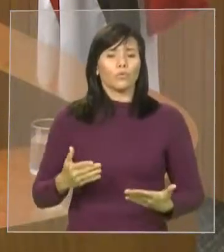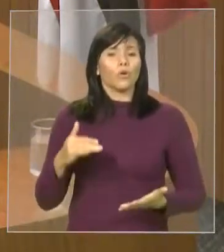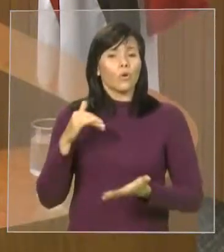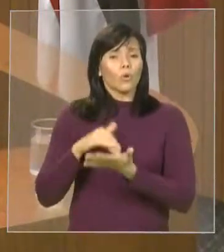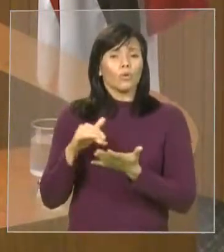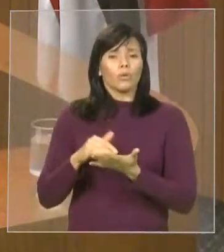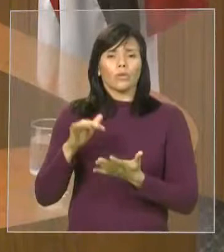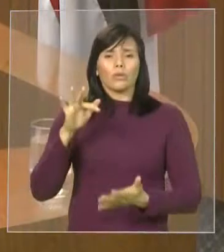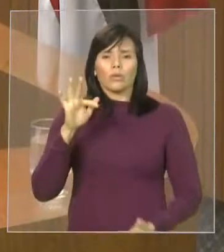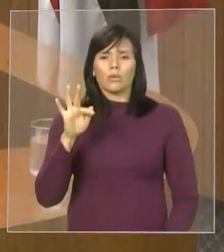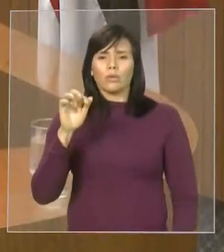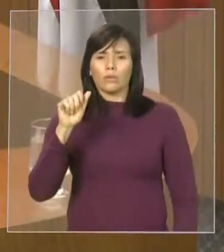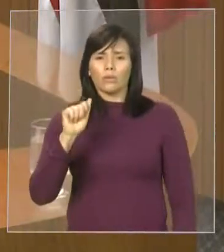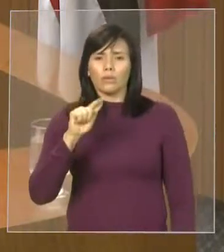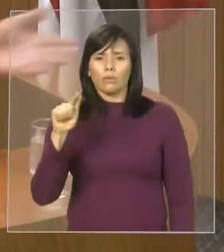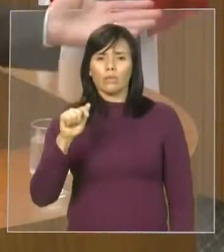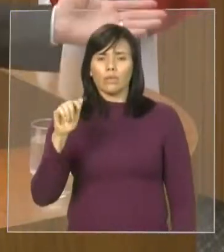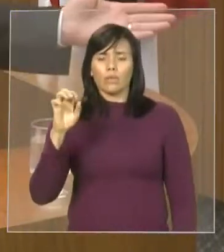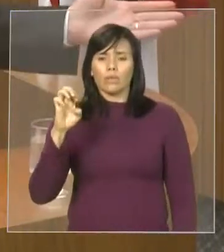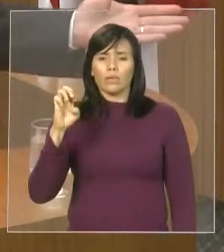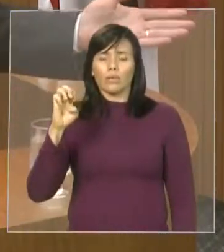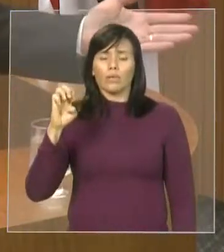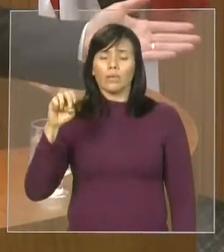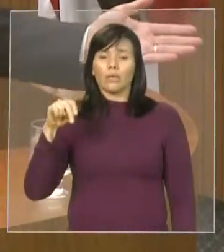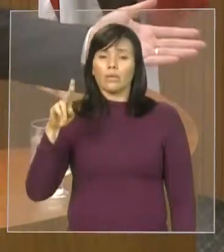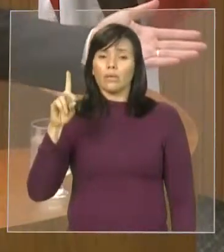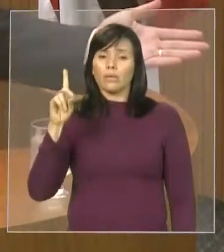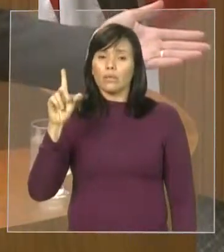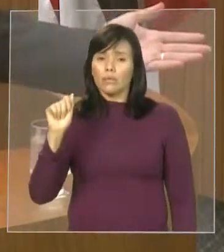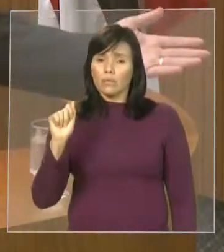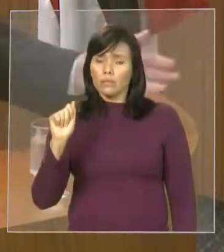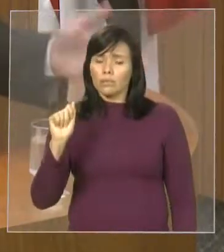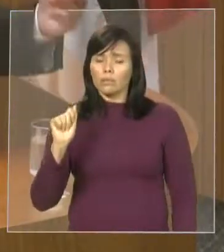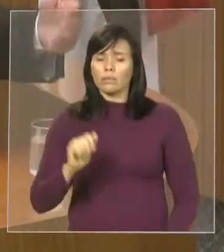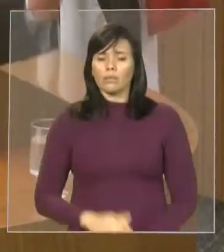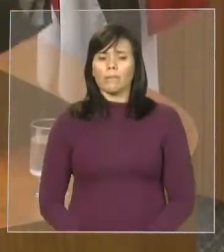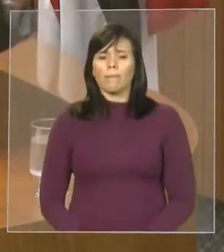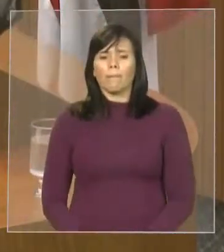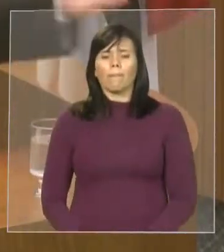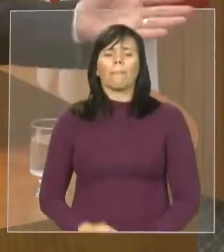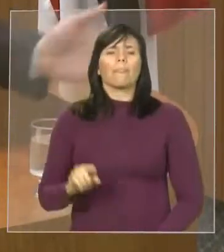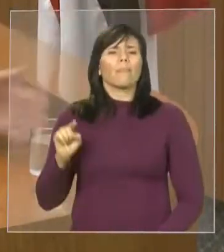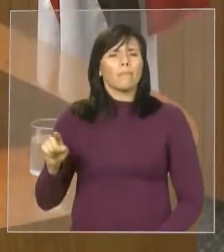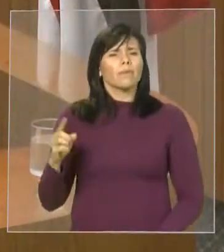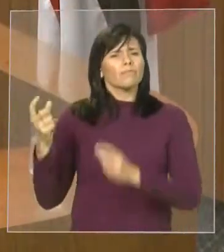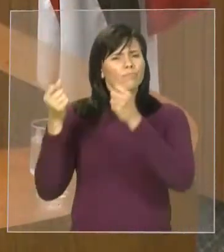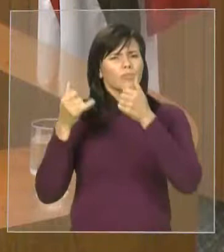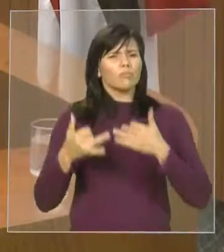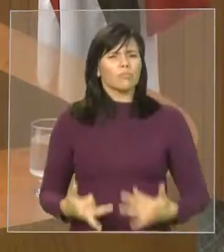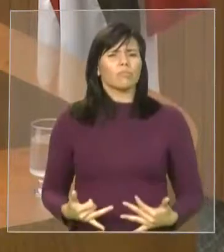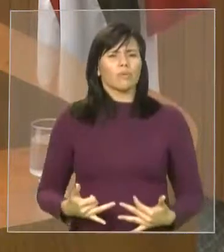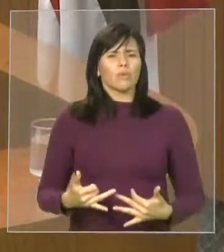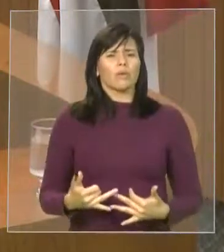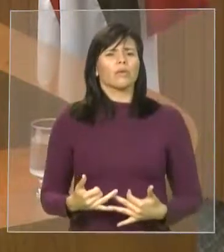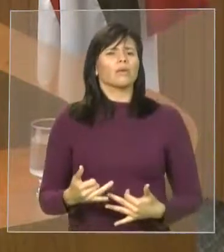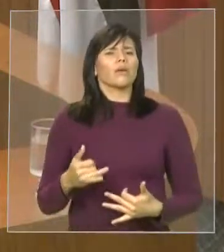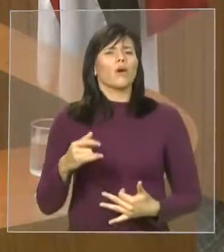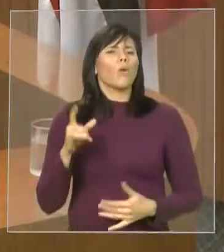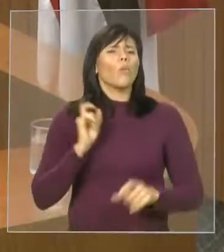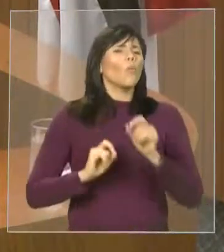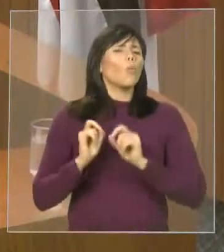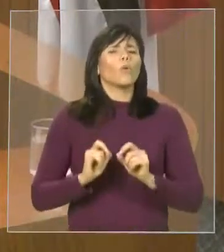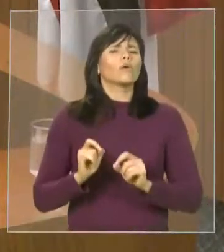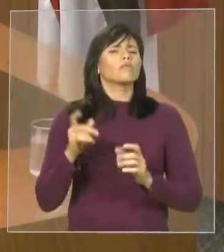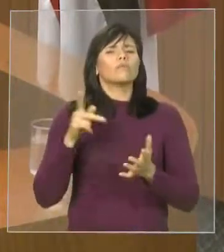Fazenda explicar a esta casa do que se trata o Profisco. O governo do Estado terá toda a oportunidade de mostrar que esse é um